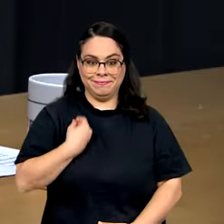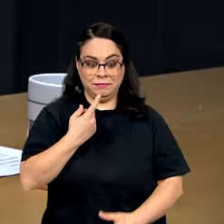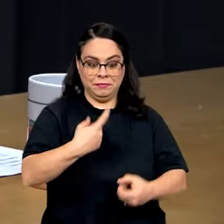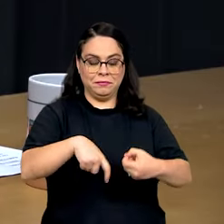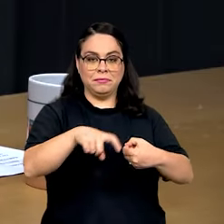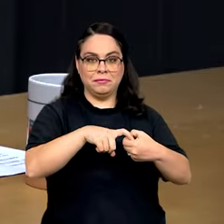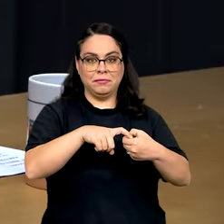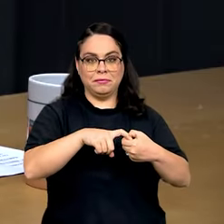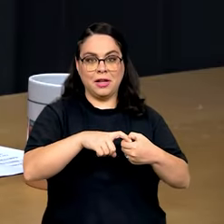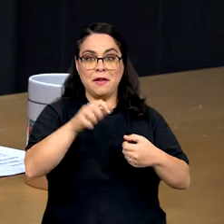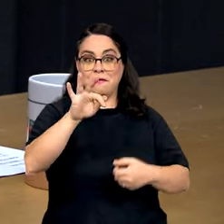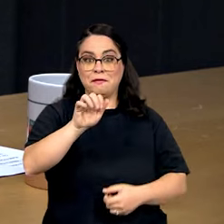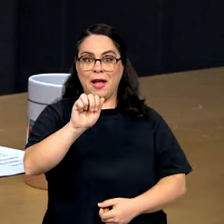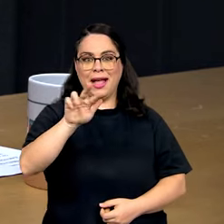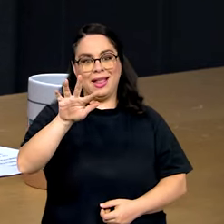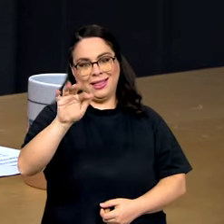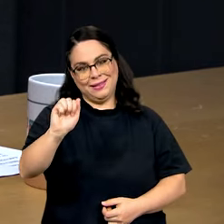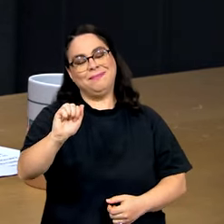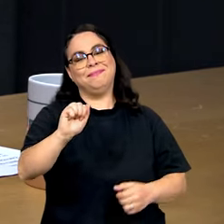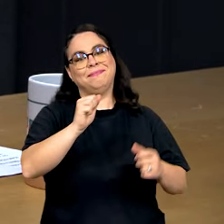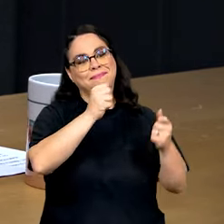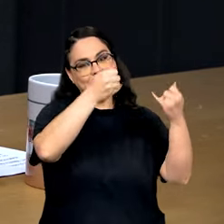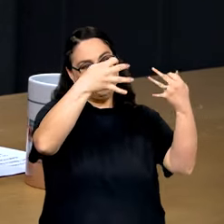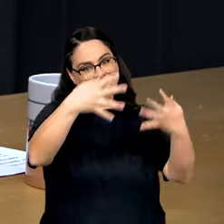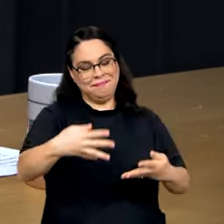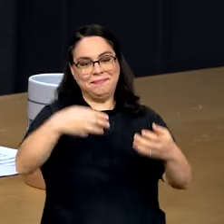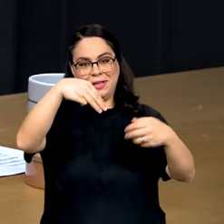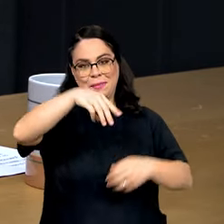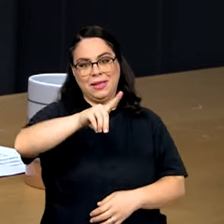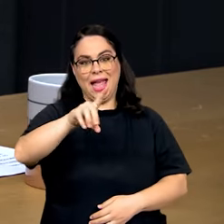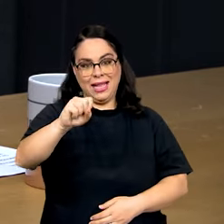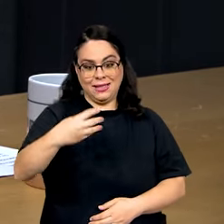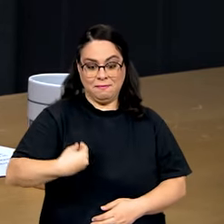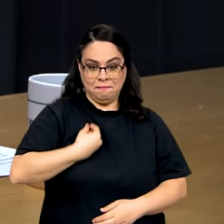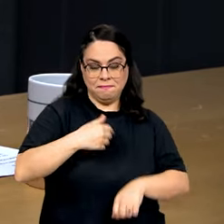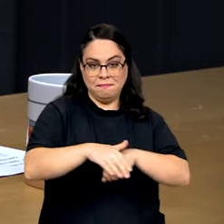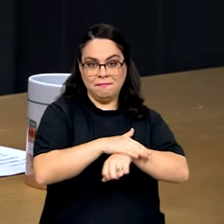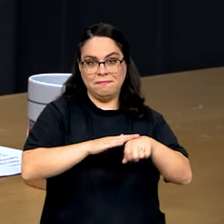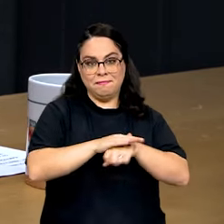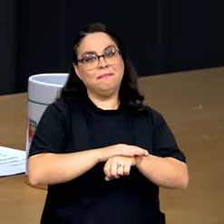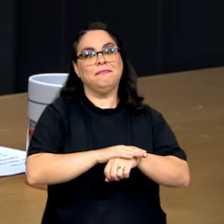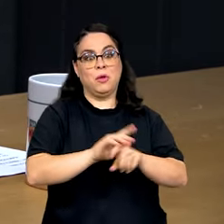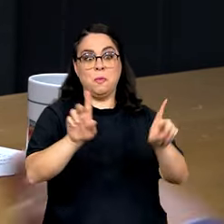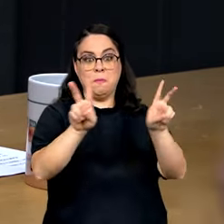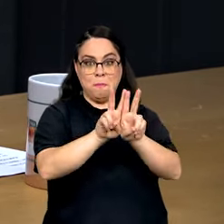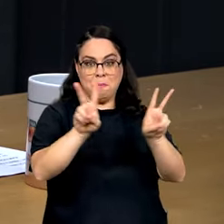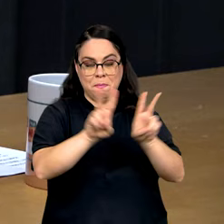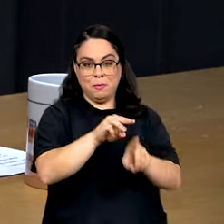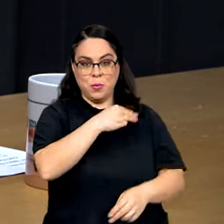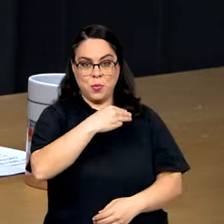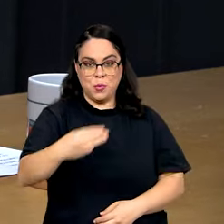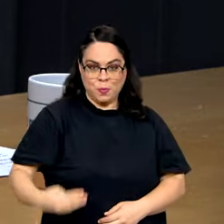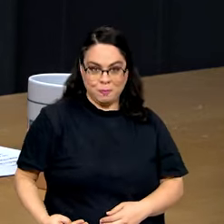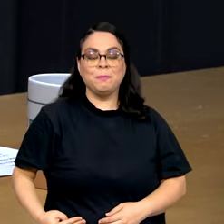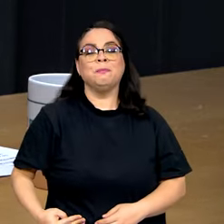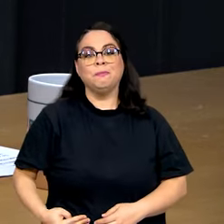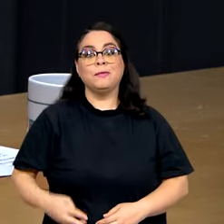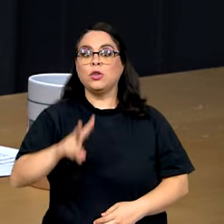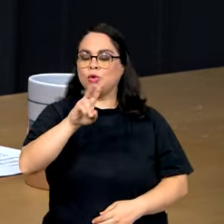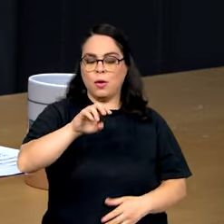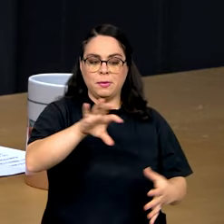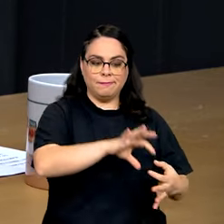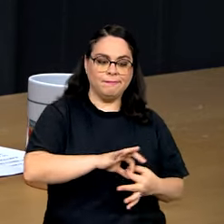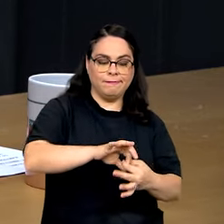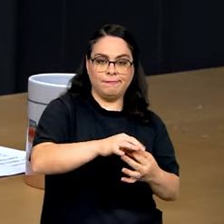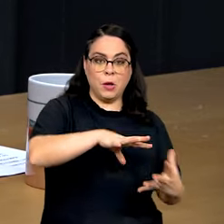estamos de volta com fala MDS hoje eu converso com o nosso Ministro aqui do MDS Wellington Dias sobre a aliança Global contra a fome e a